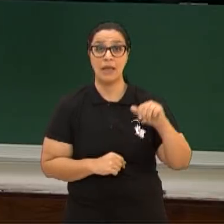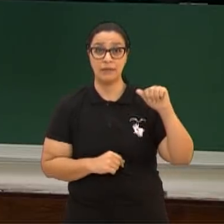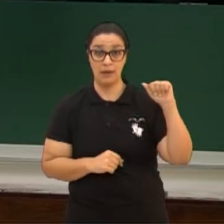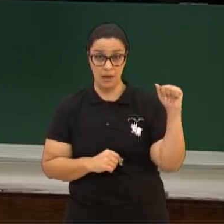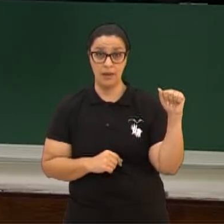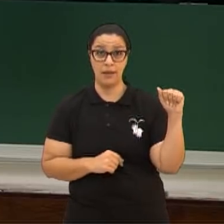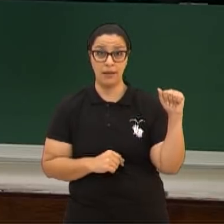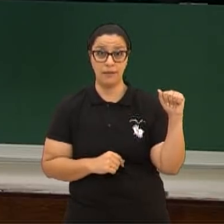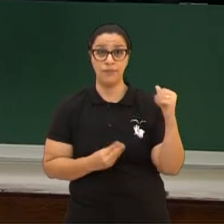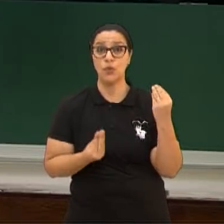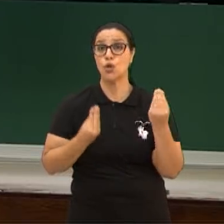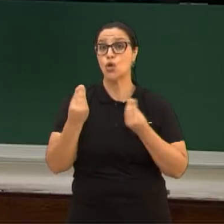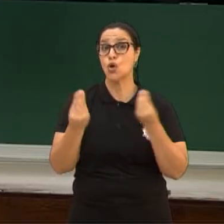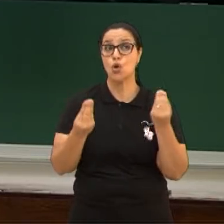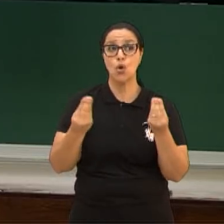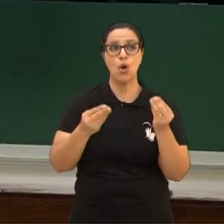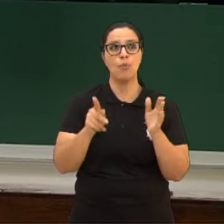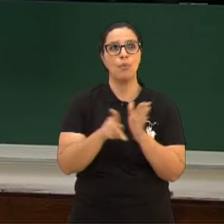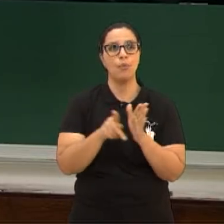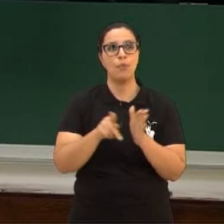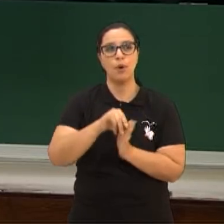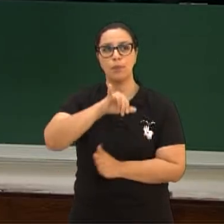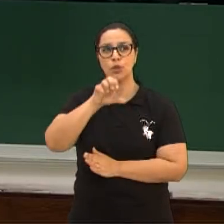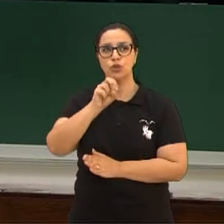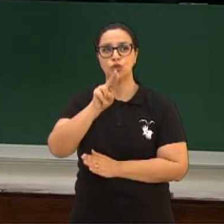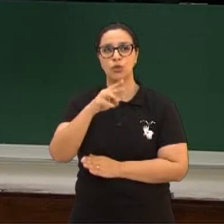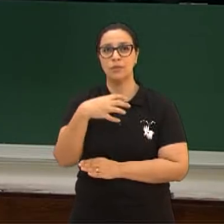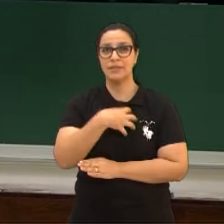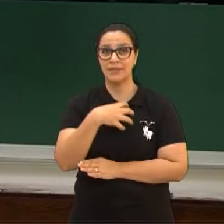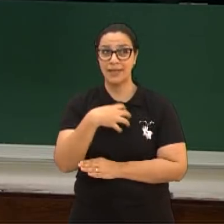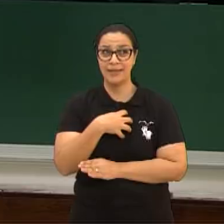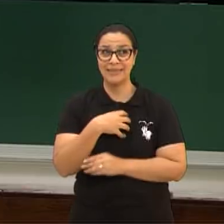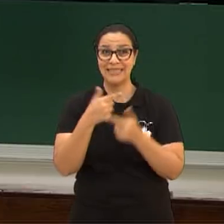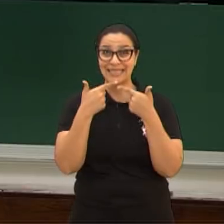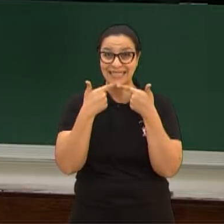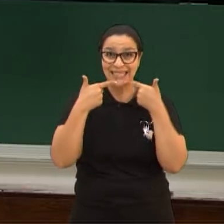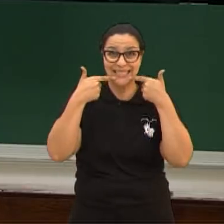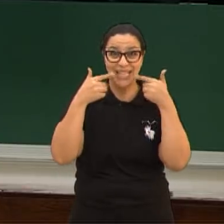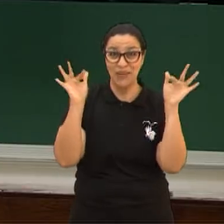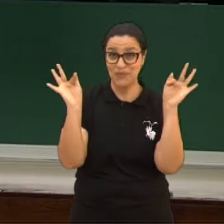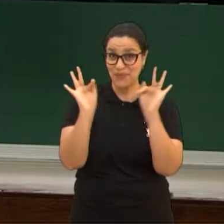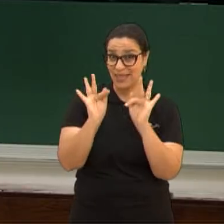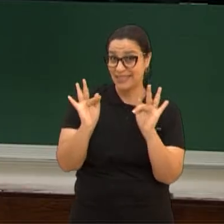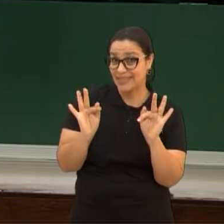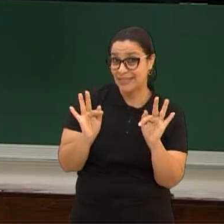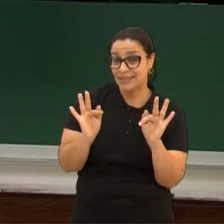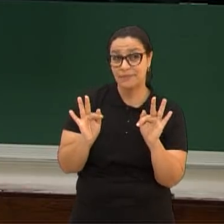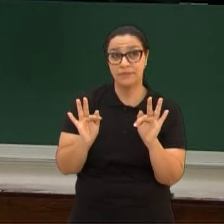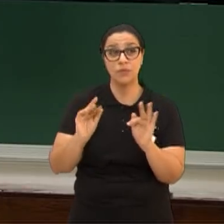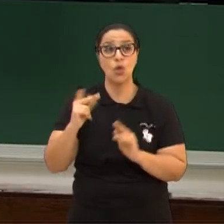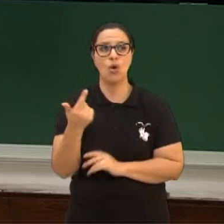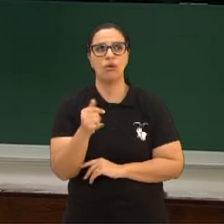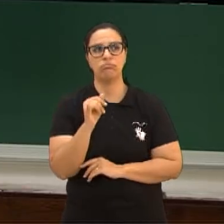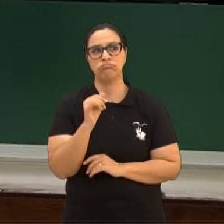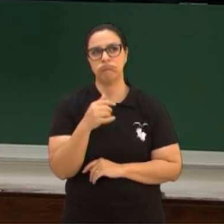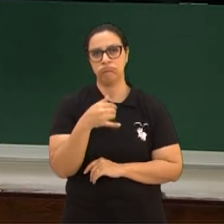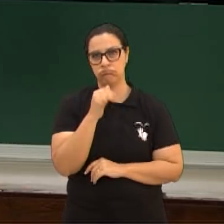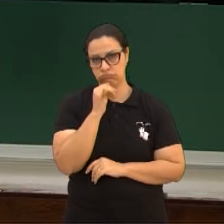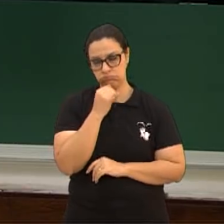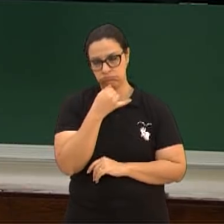feeling? Como John está se sentindo? Happy? Happy? Feliz? Or